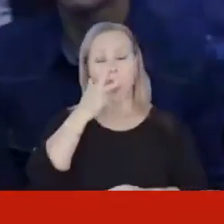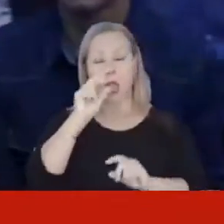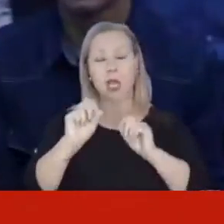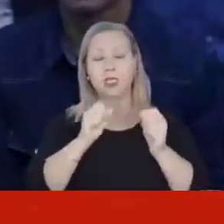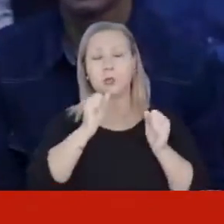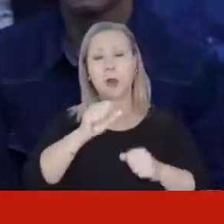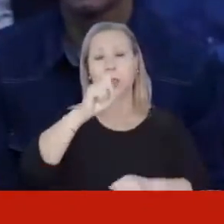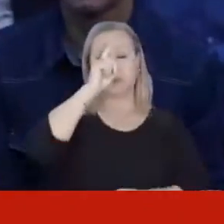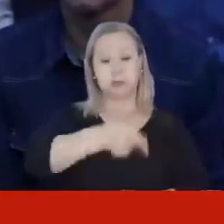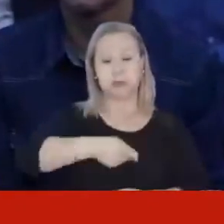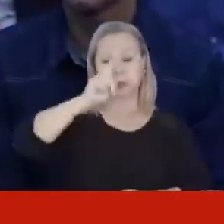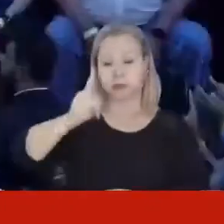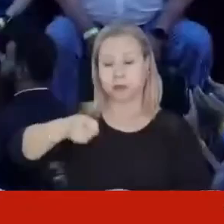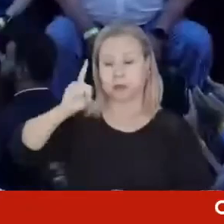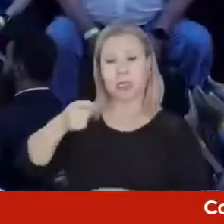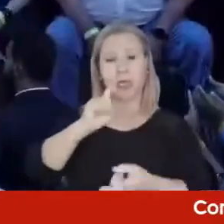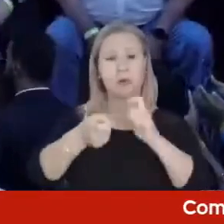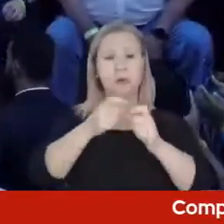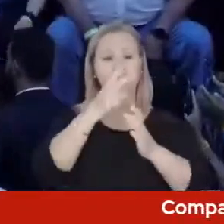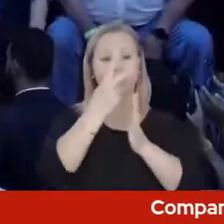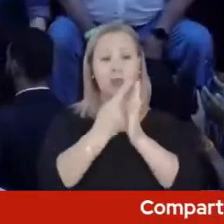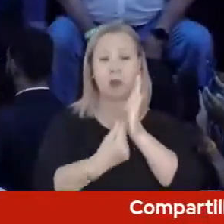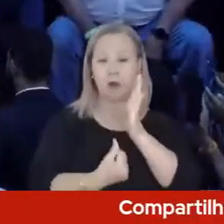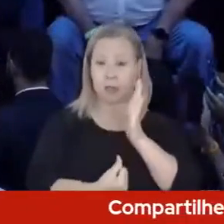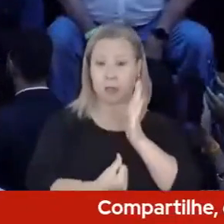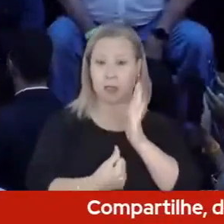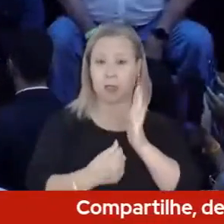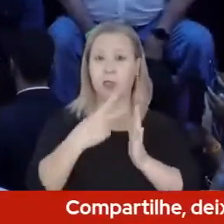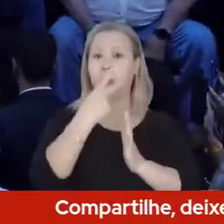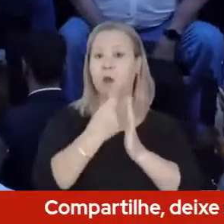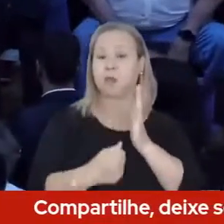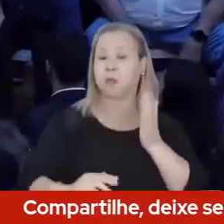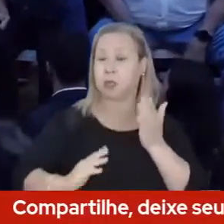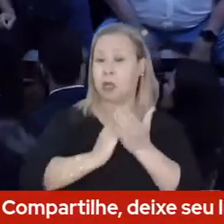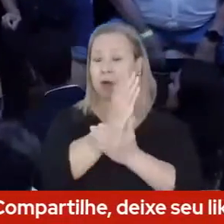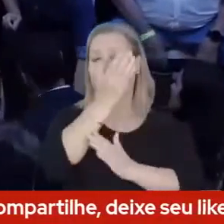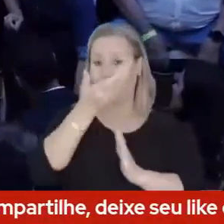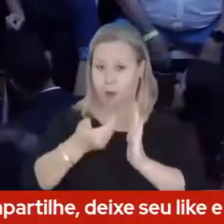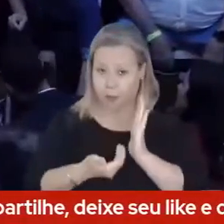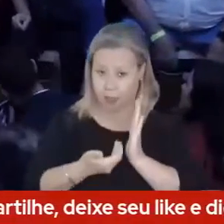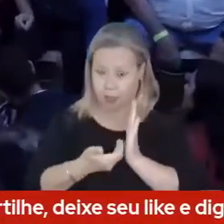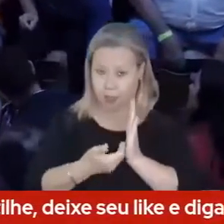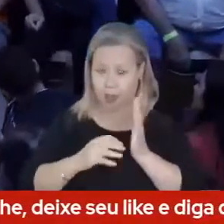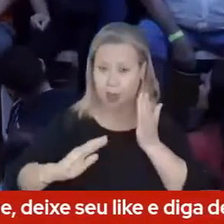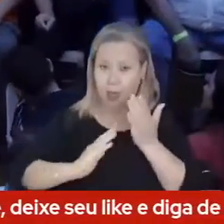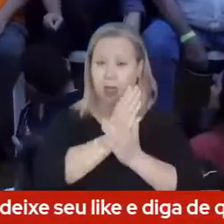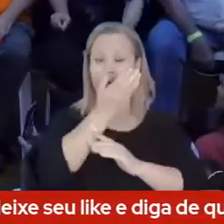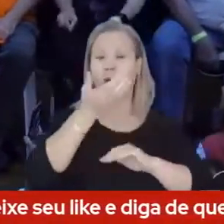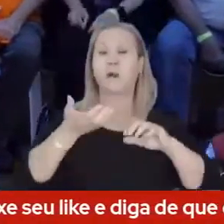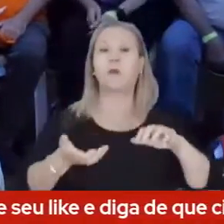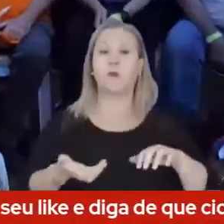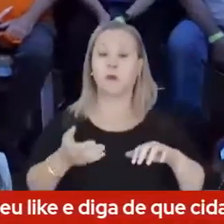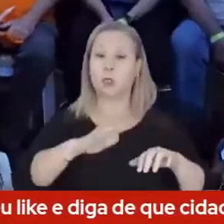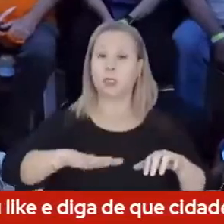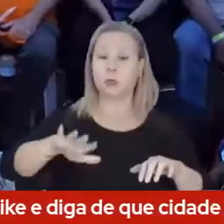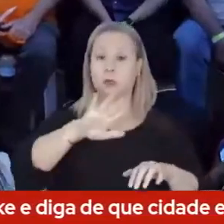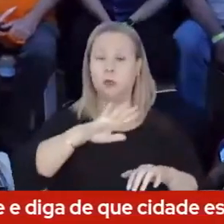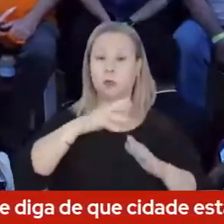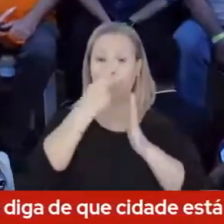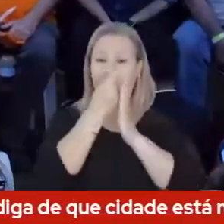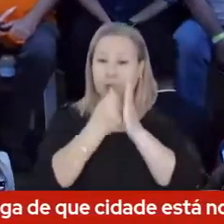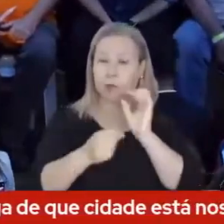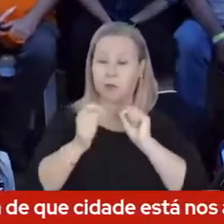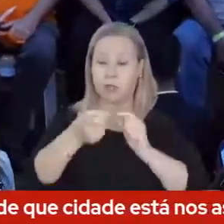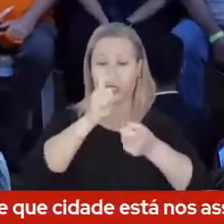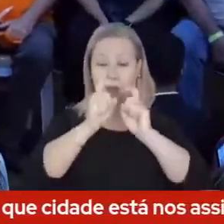administrando o orçamento. O orçamento é aprovado pela Câmara, é aprovado pelo Congresso, e o orçamento tem que ser administrado pelo